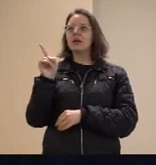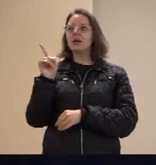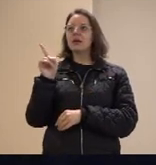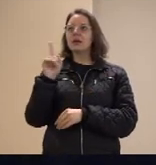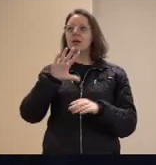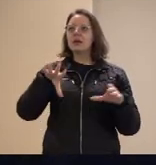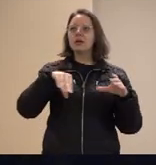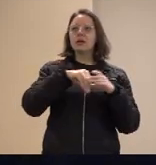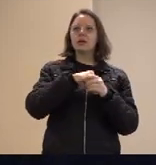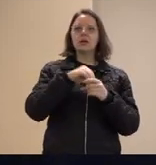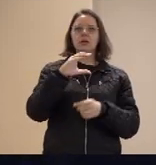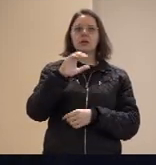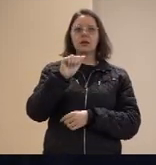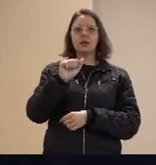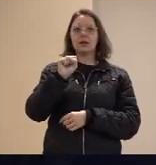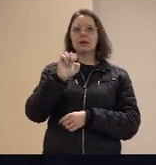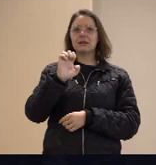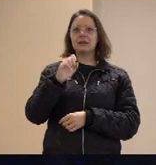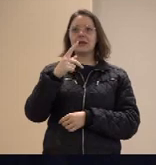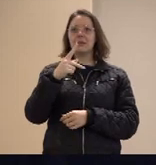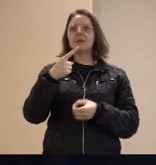no CASEP, em Curitibanos.